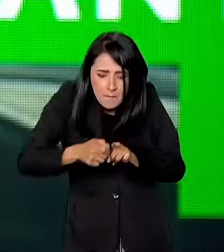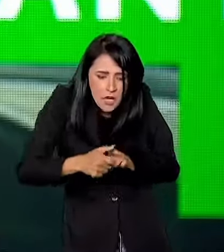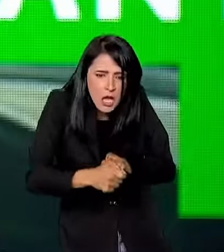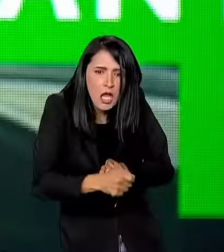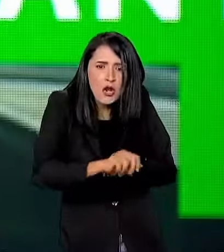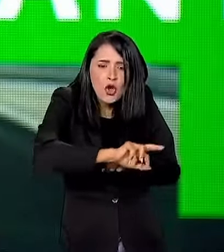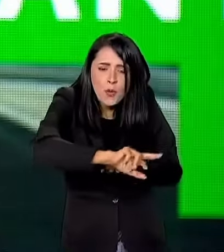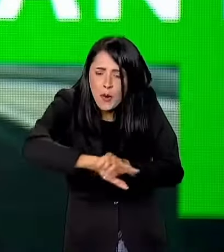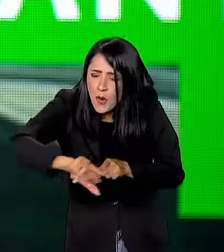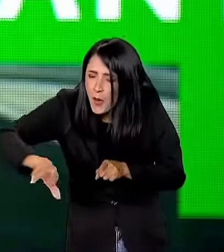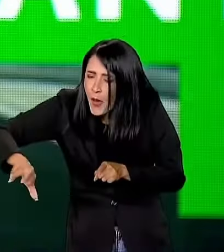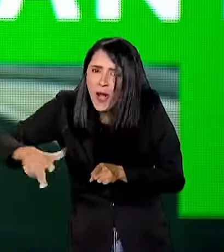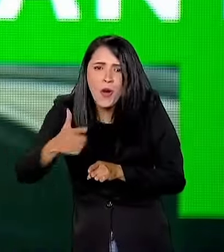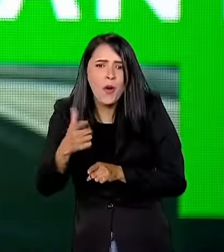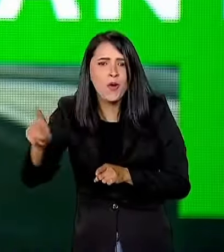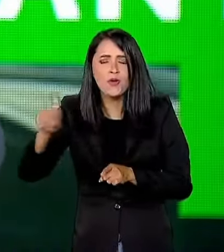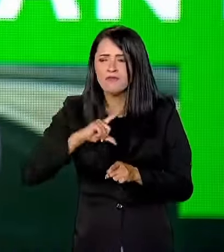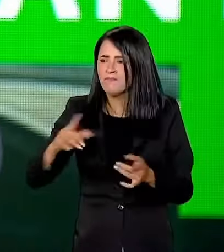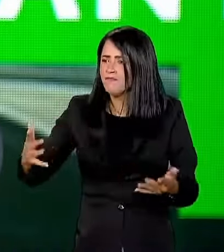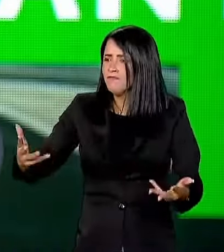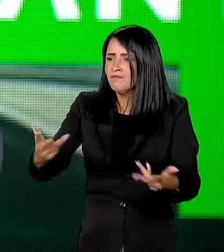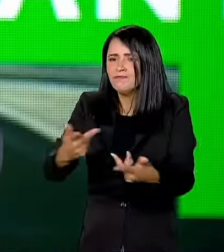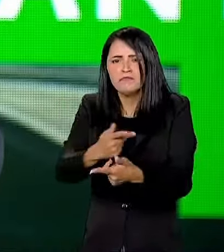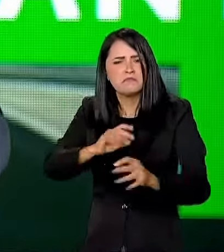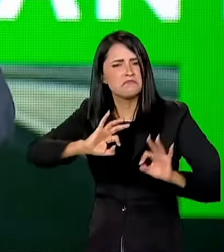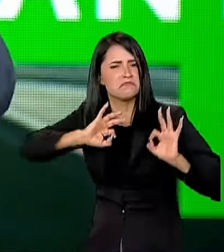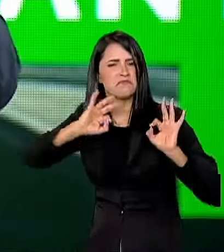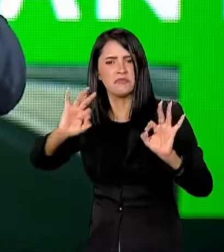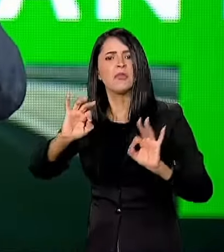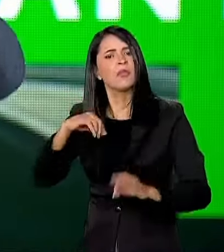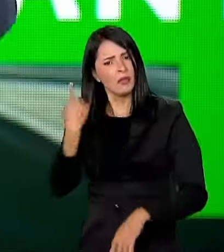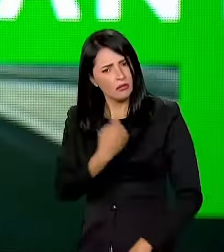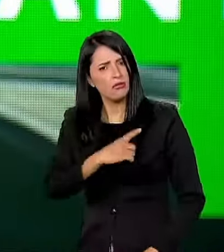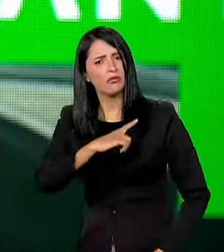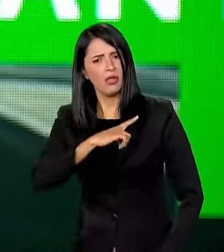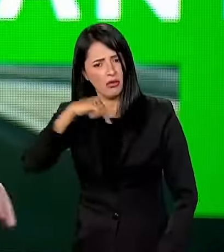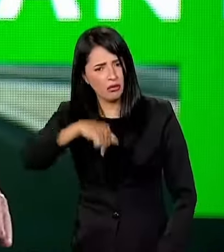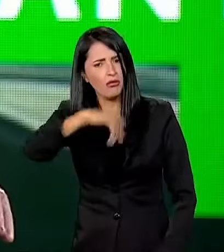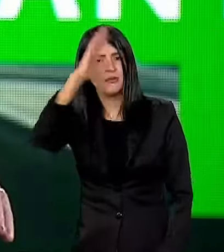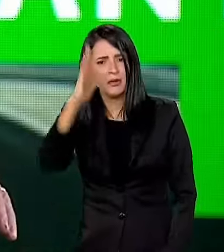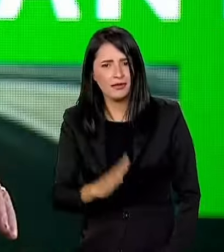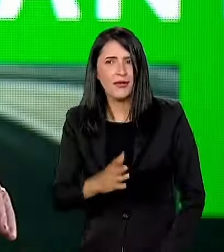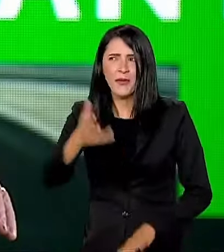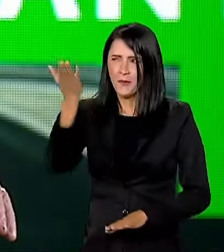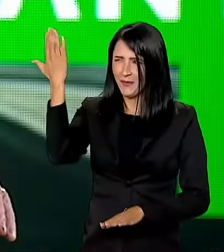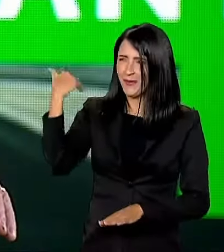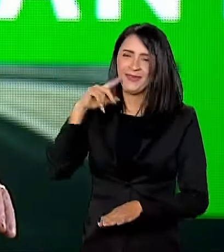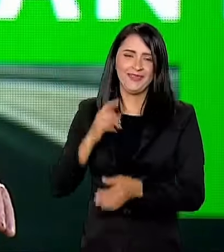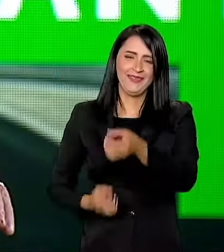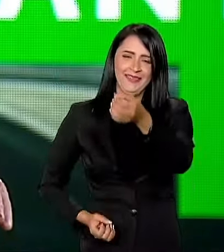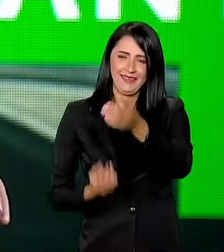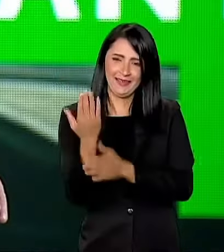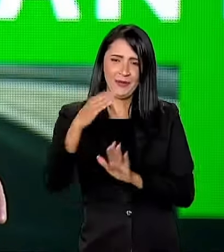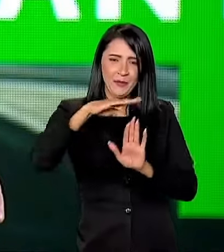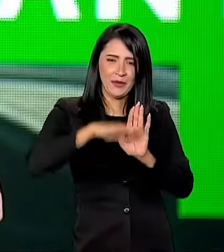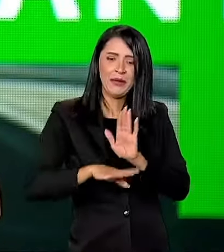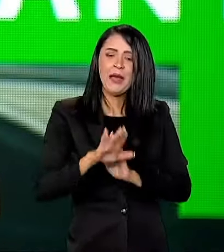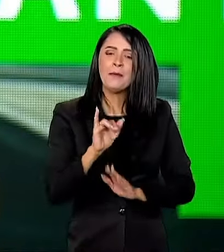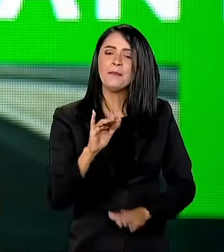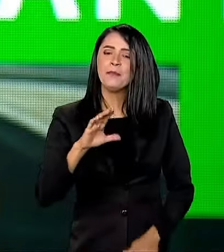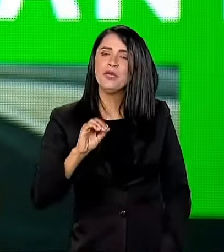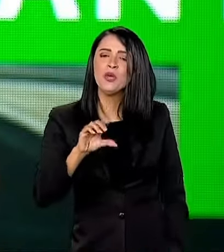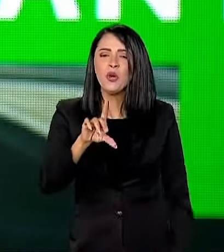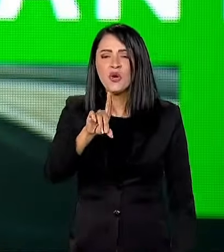tantas outras coisas extraordinárias que nós temos. Eu lembro que quando nós começamos a criar o programa de biodiesel e